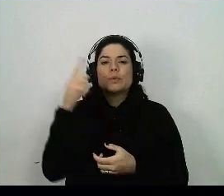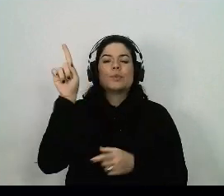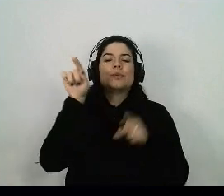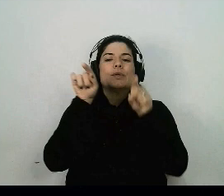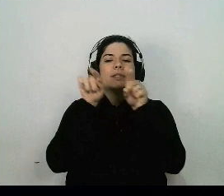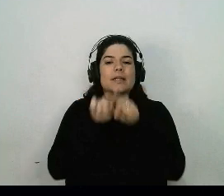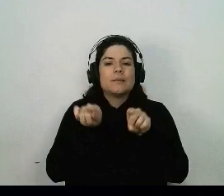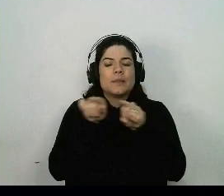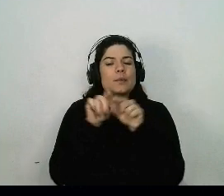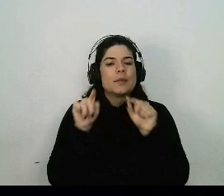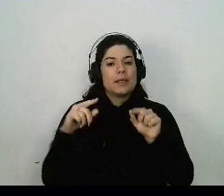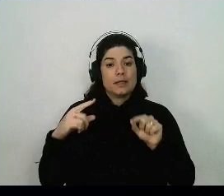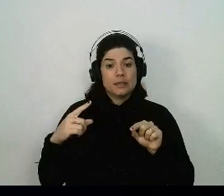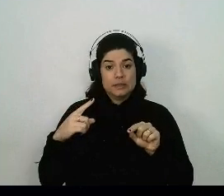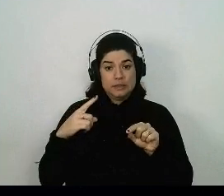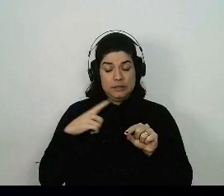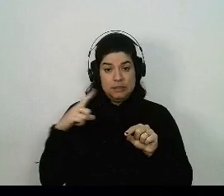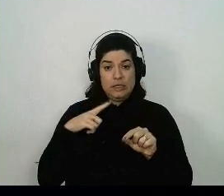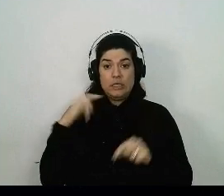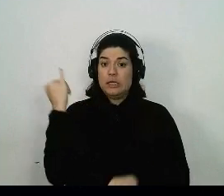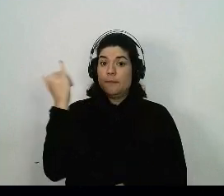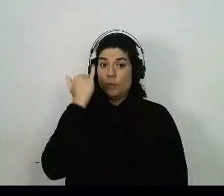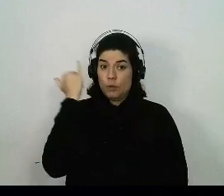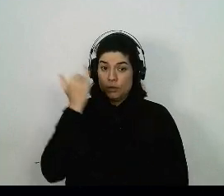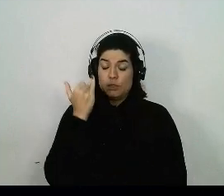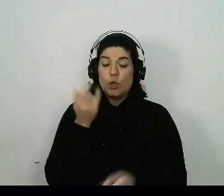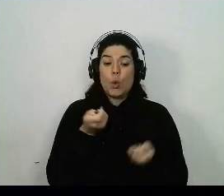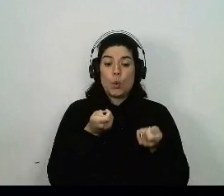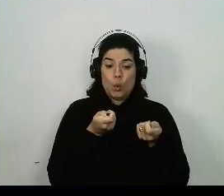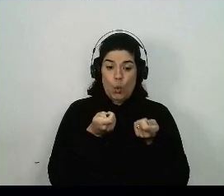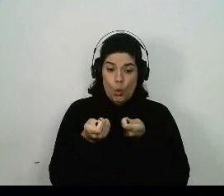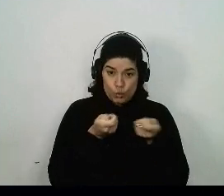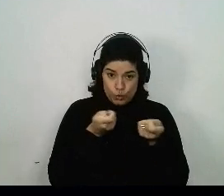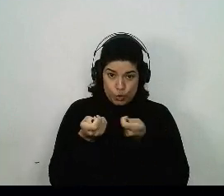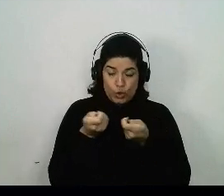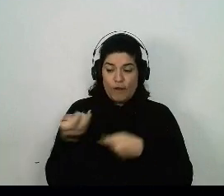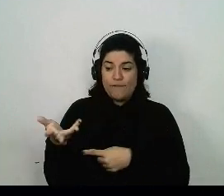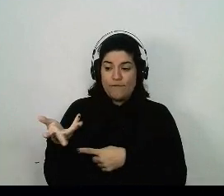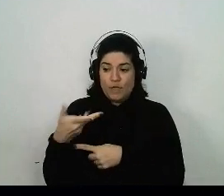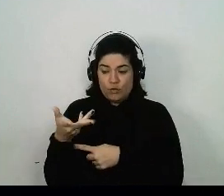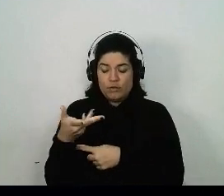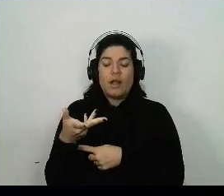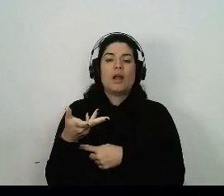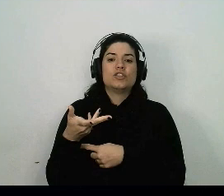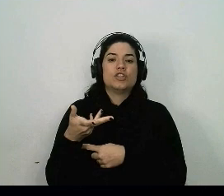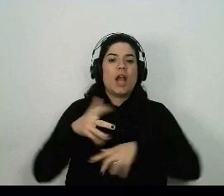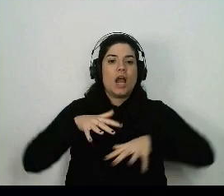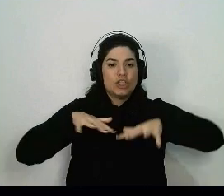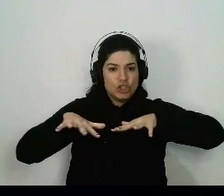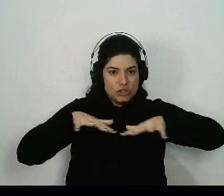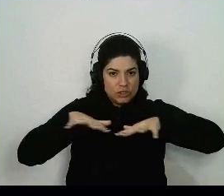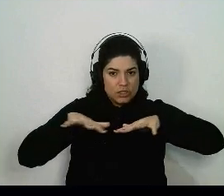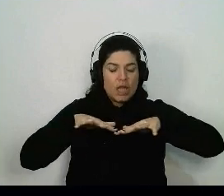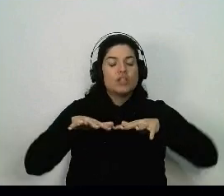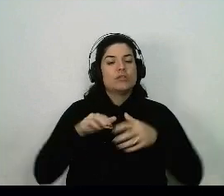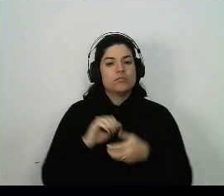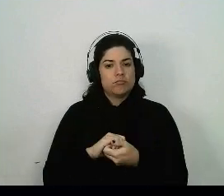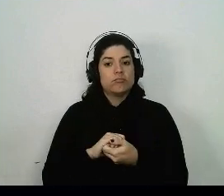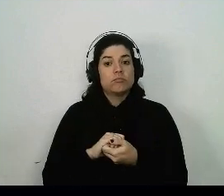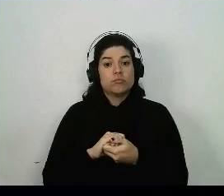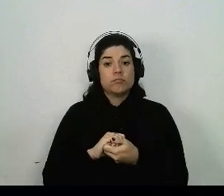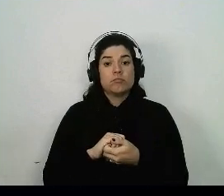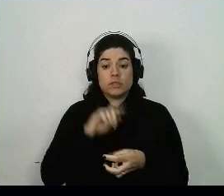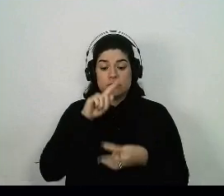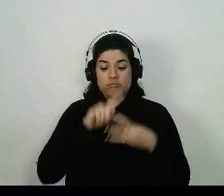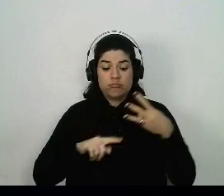tem um balanceamento muito importante entre controle, governança e velocidade e agilidade aqui, né? Então, esses são sempre uns trade-offs que a gente avalia,